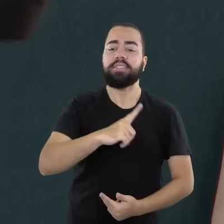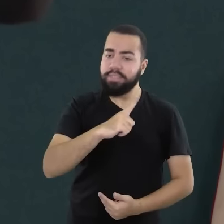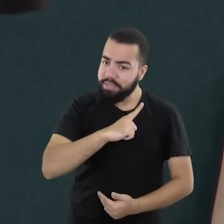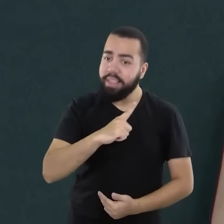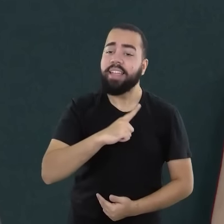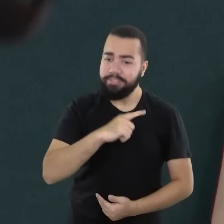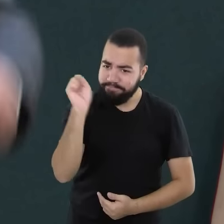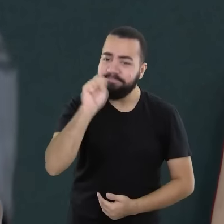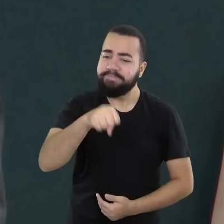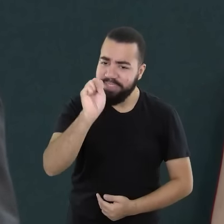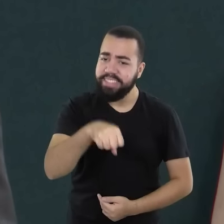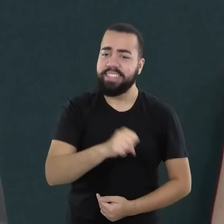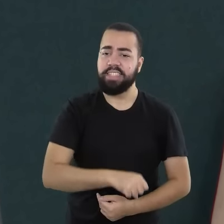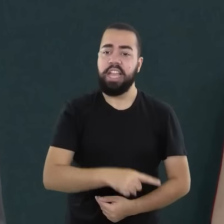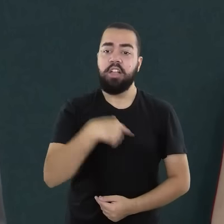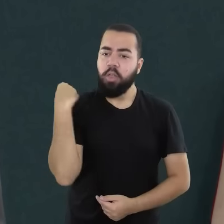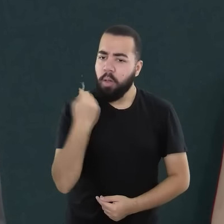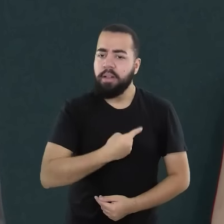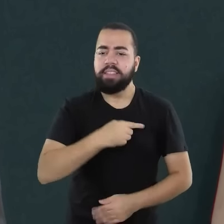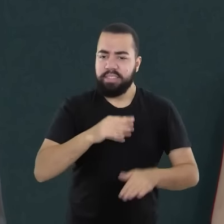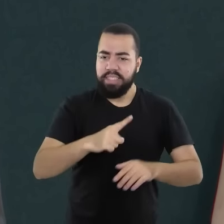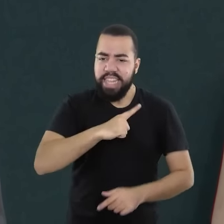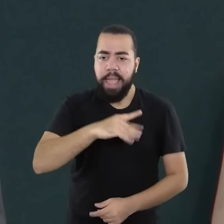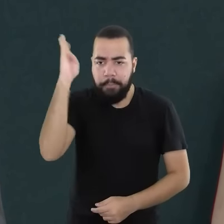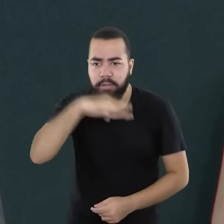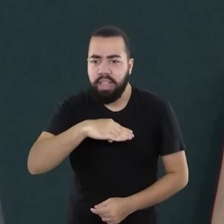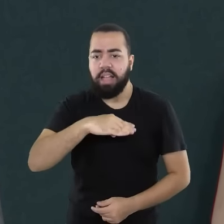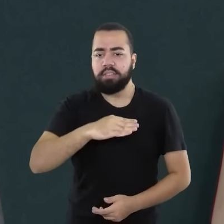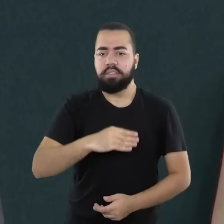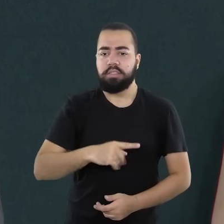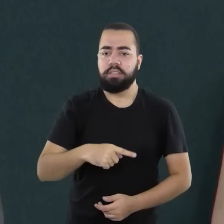Quão corrupto é o seu coração.